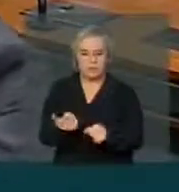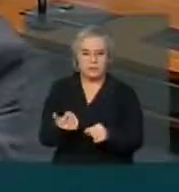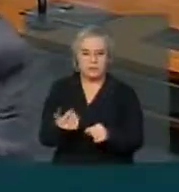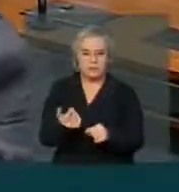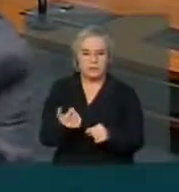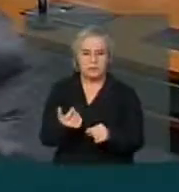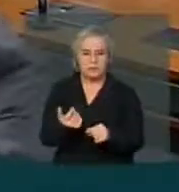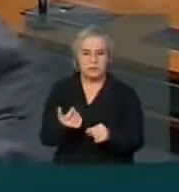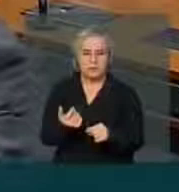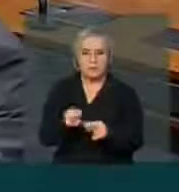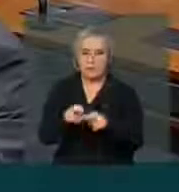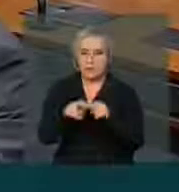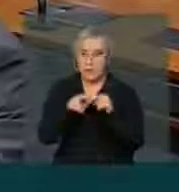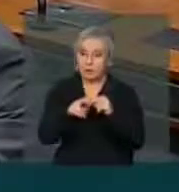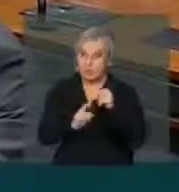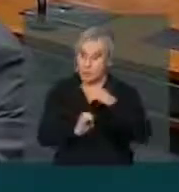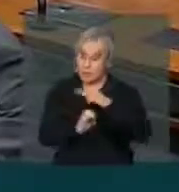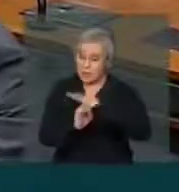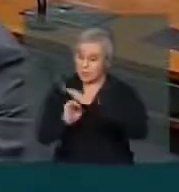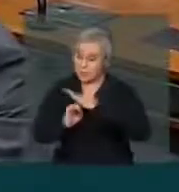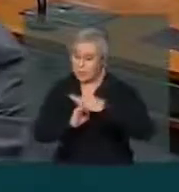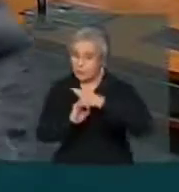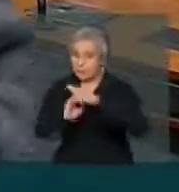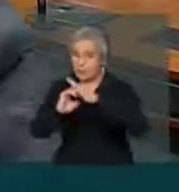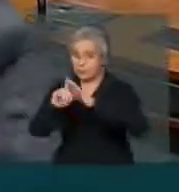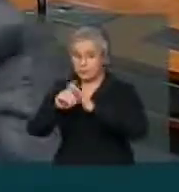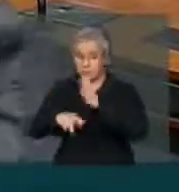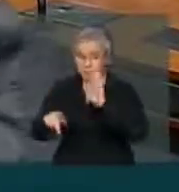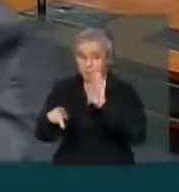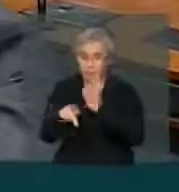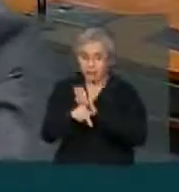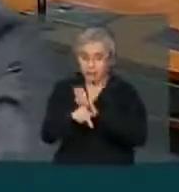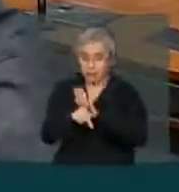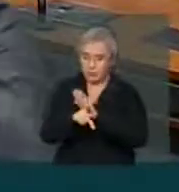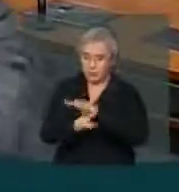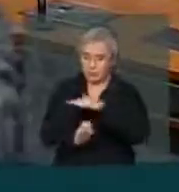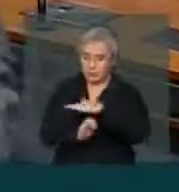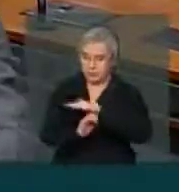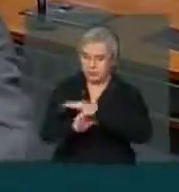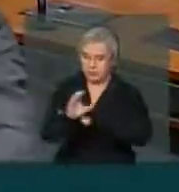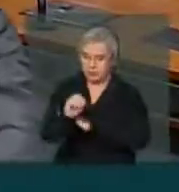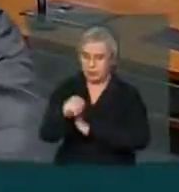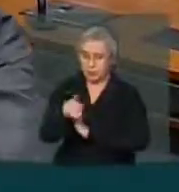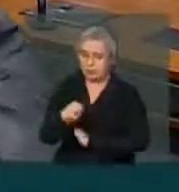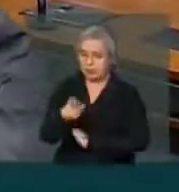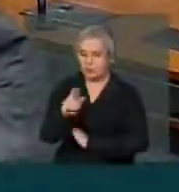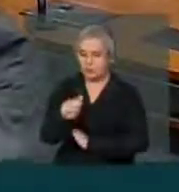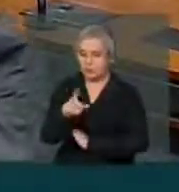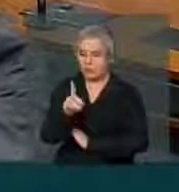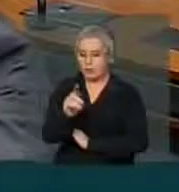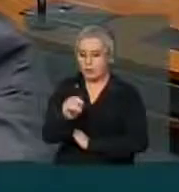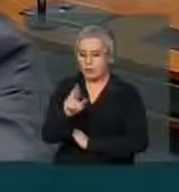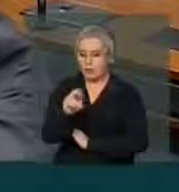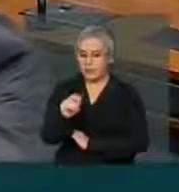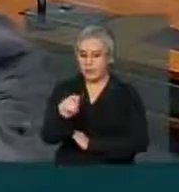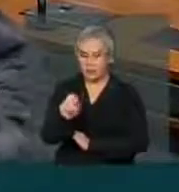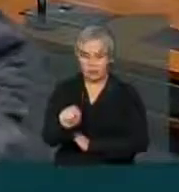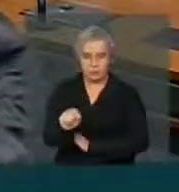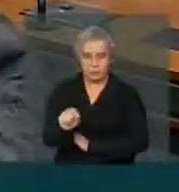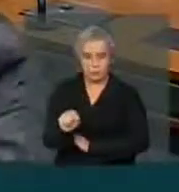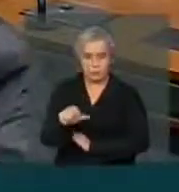terceirizadas, porque aquelas empresas que são de propriedade das operadoras que fazem os investimentos, porque 90%